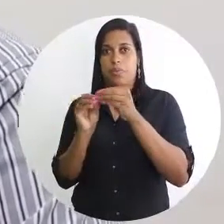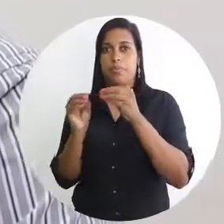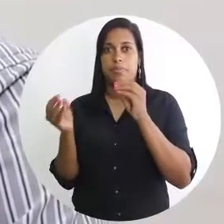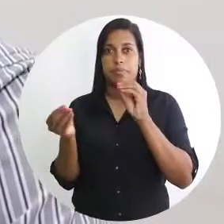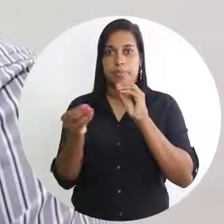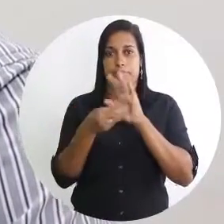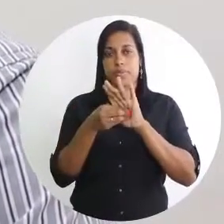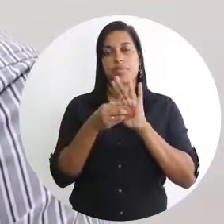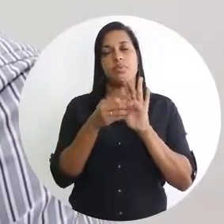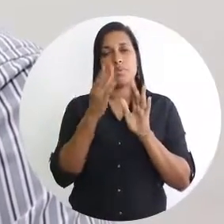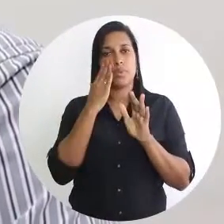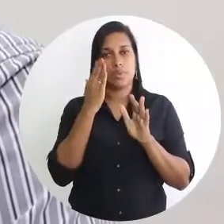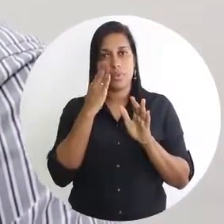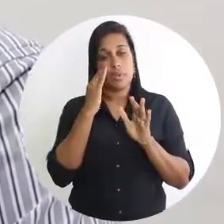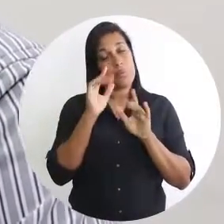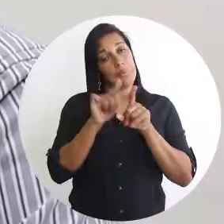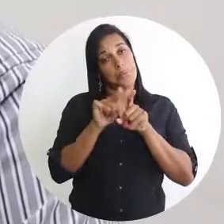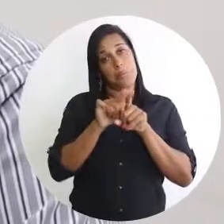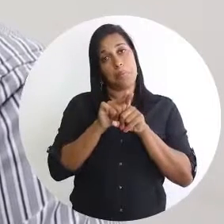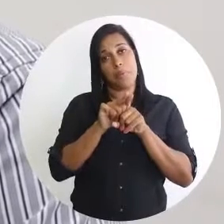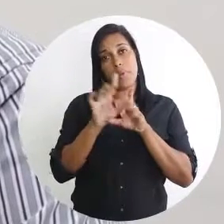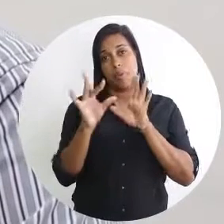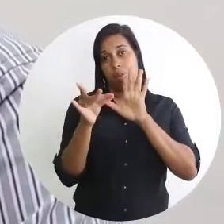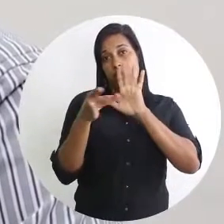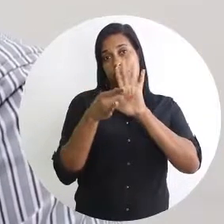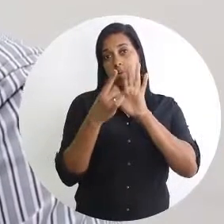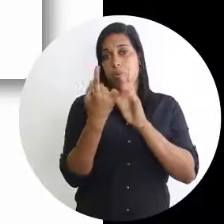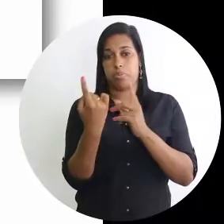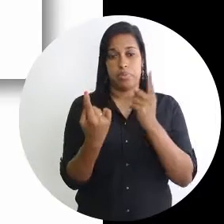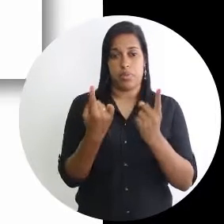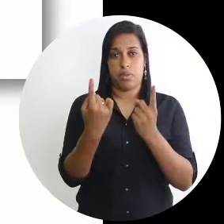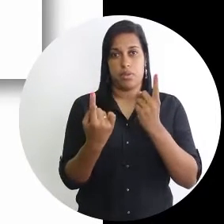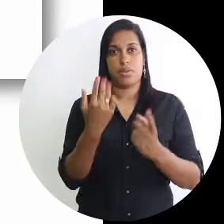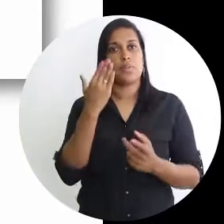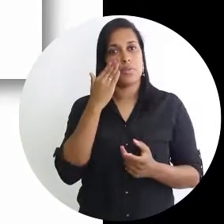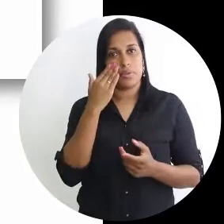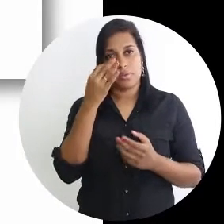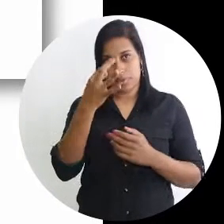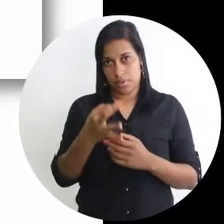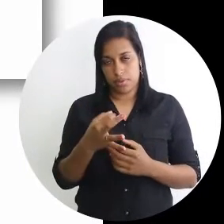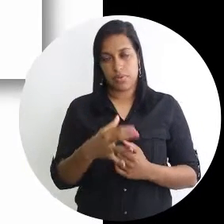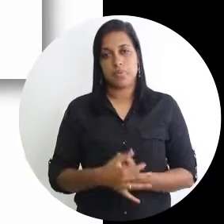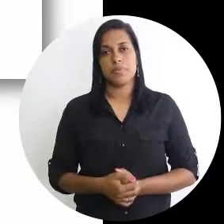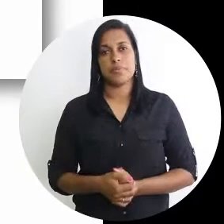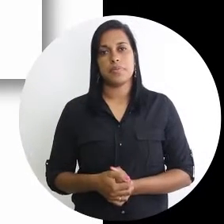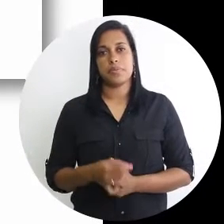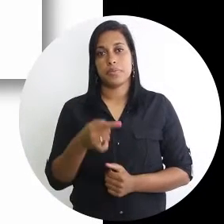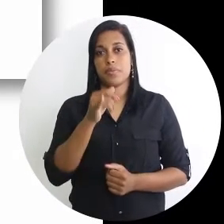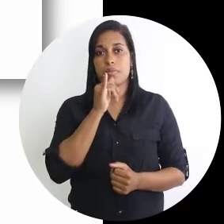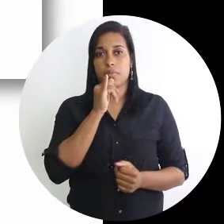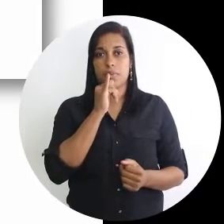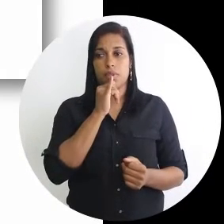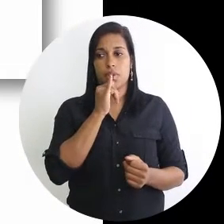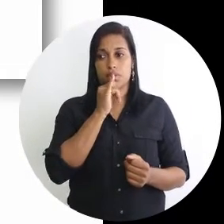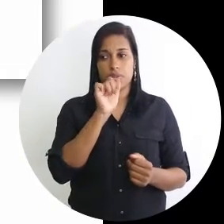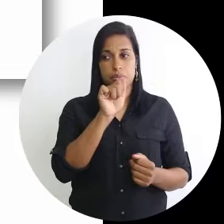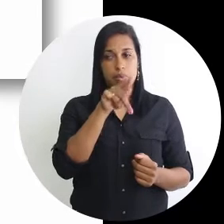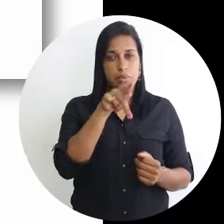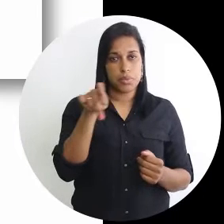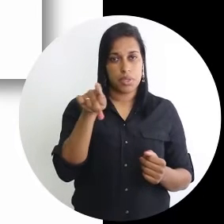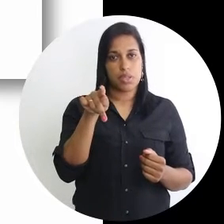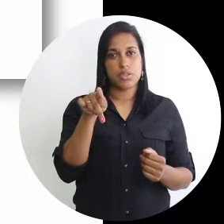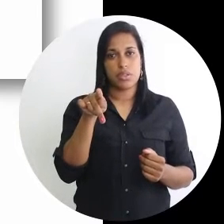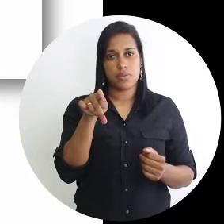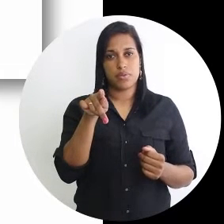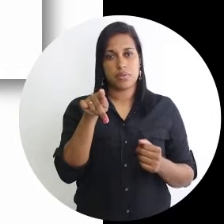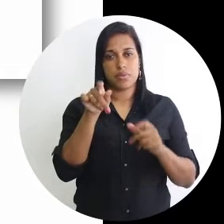num elemento, e você pode colocar um elemento relativo ao outro, certo? Aí aqui tem um exemplozinho dessa aplicação aqui,